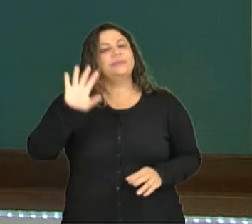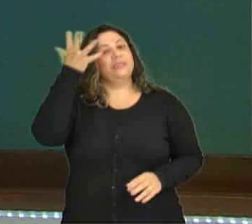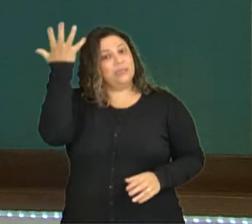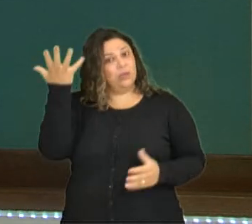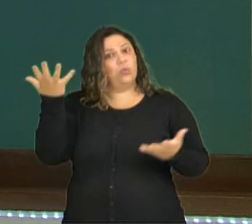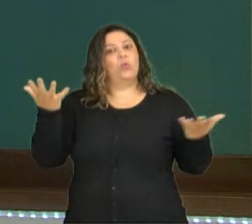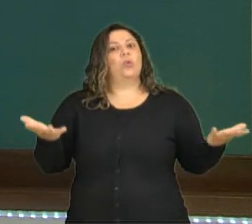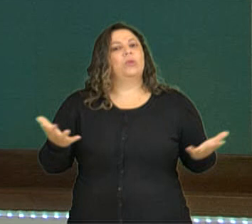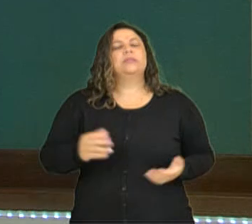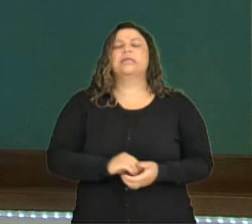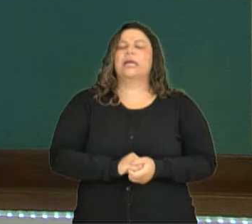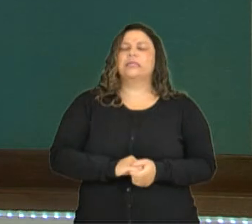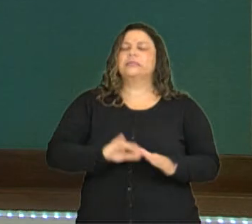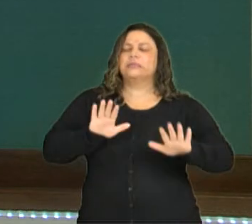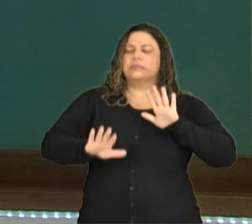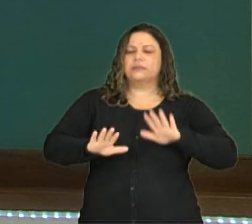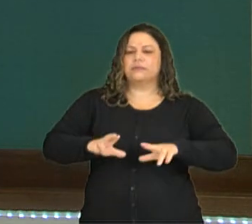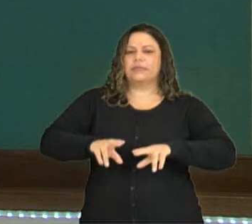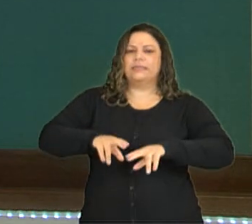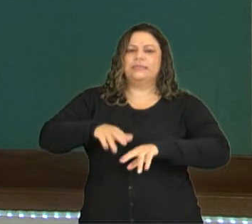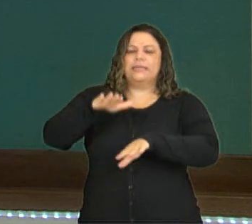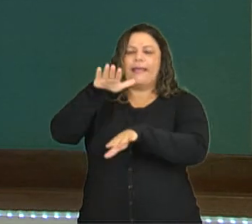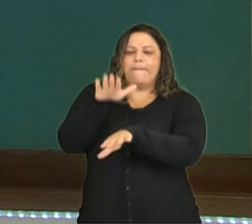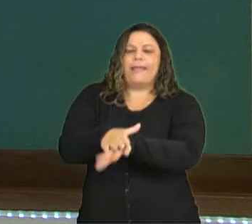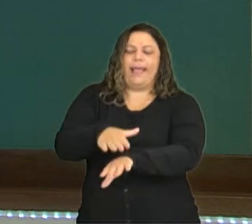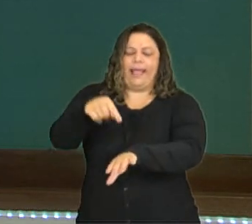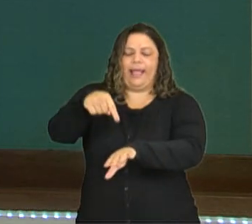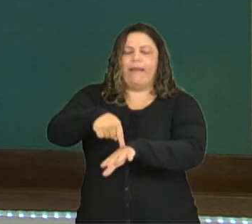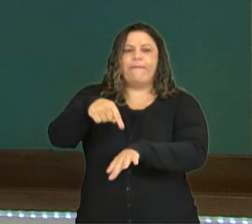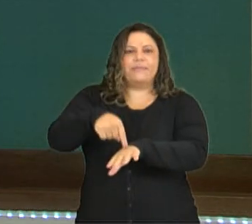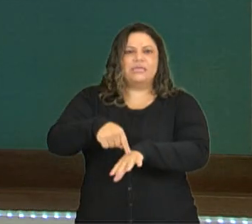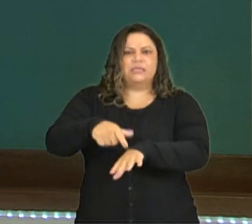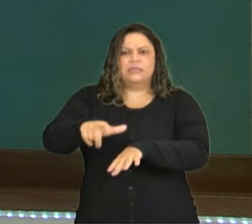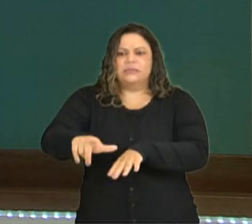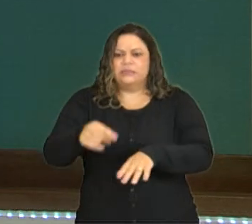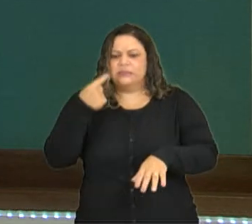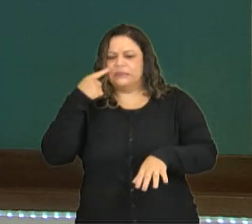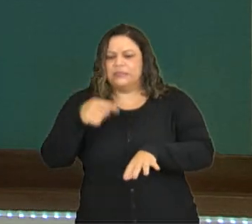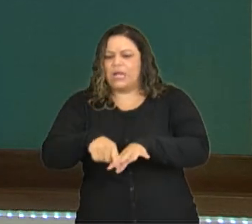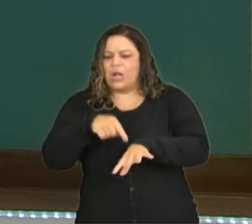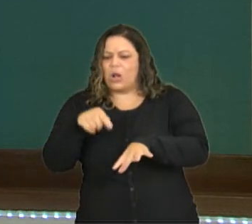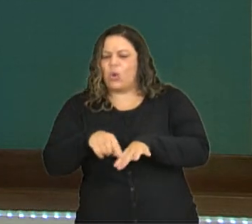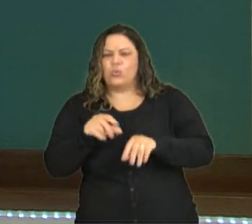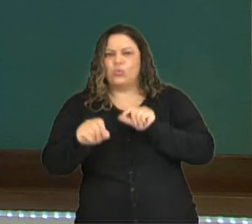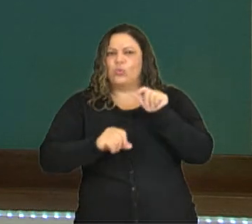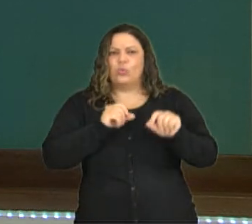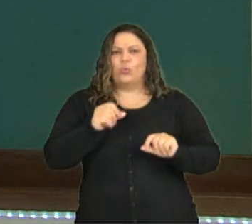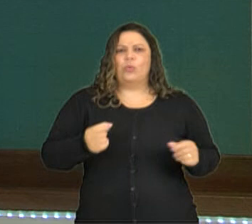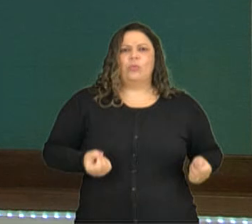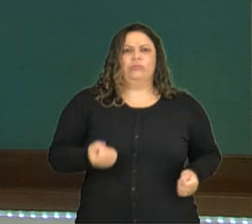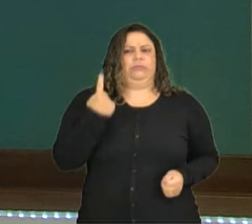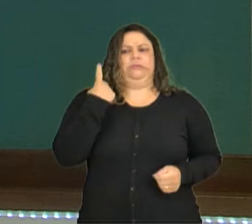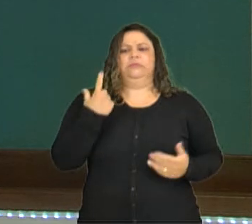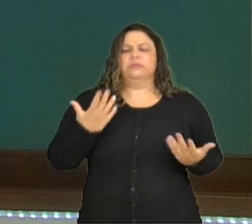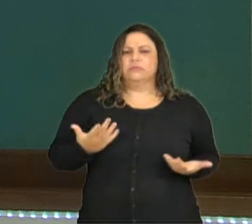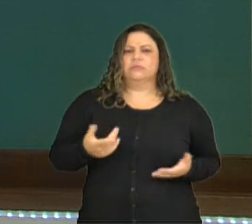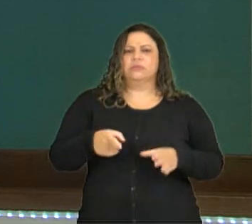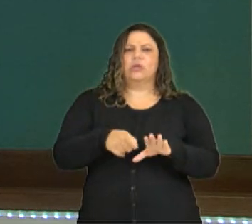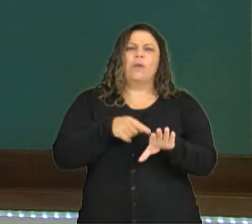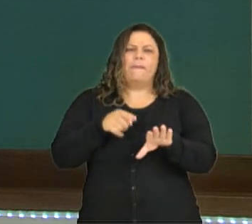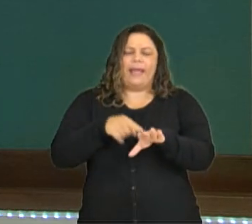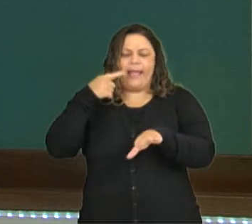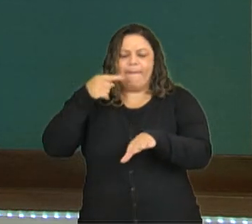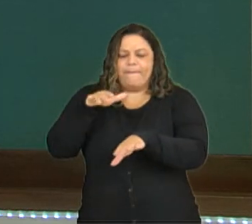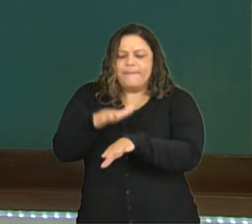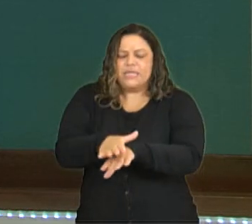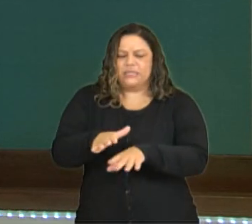de você pisar sem querer no pé do seu oponente. Então, você sempre tem que manter a calma, saber que aquilo não foi proposital